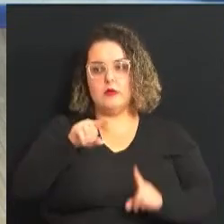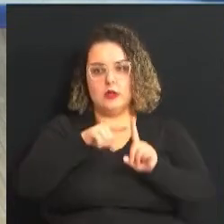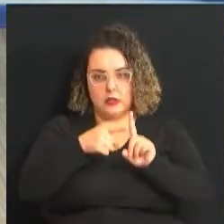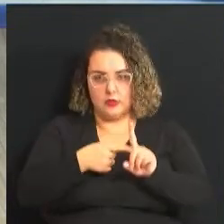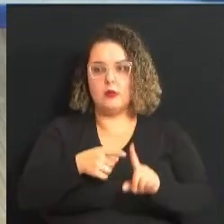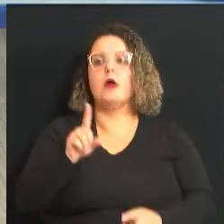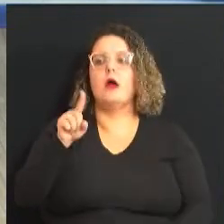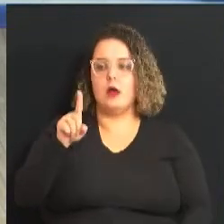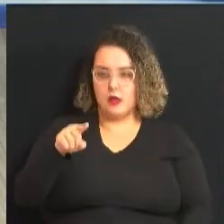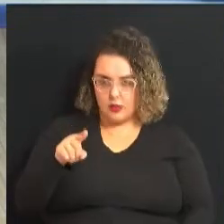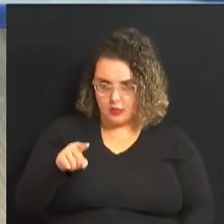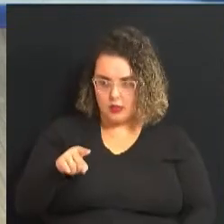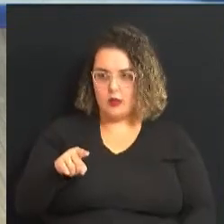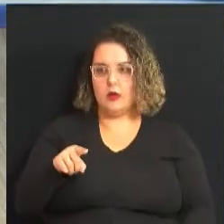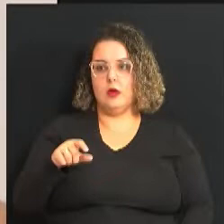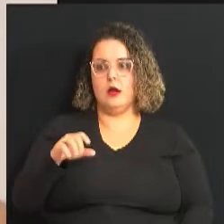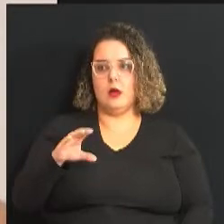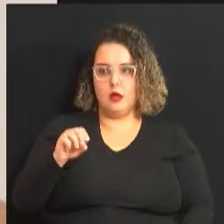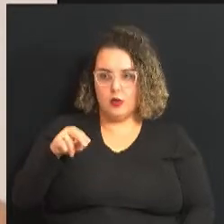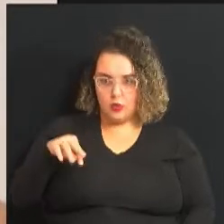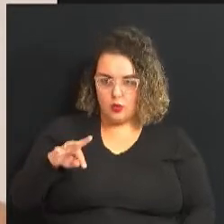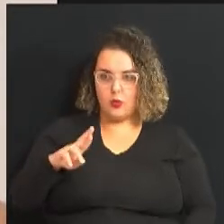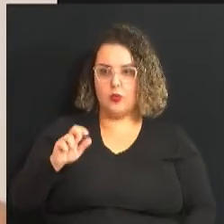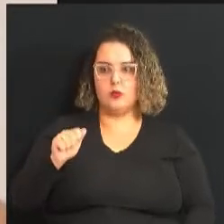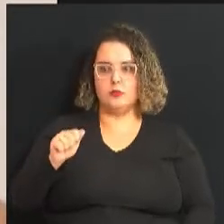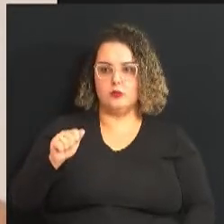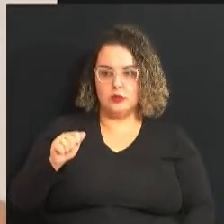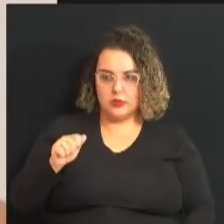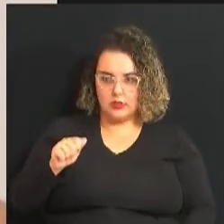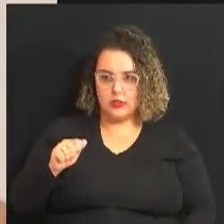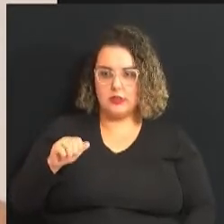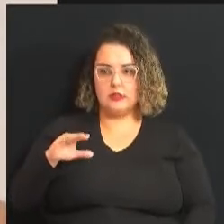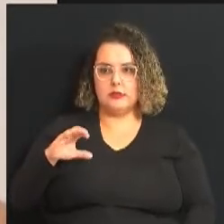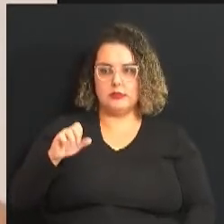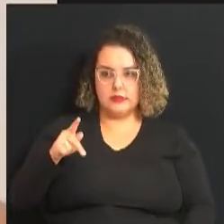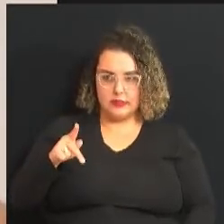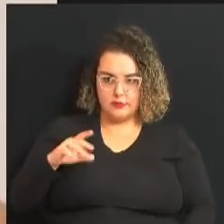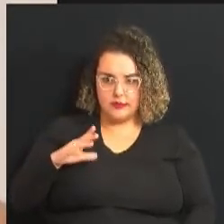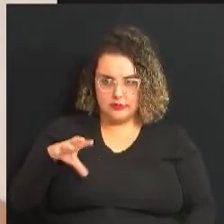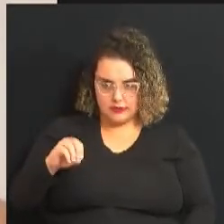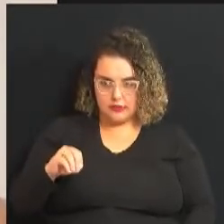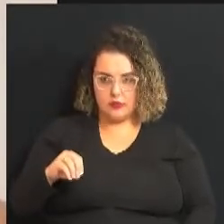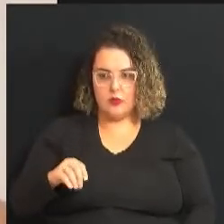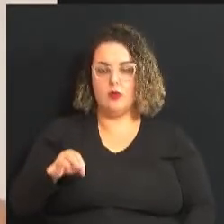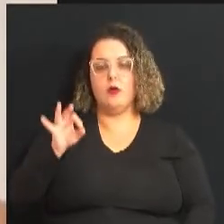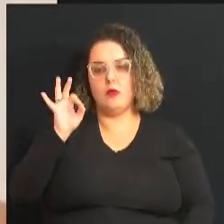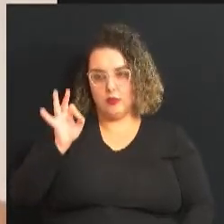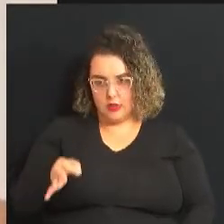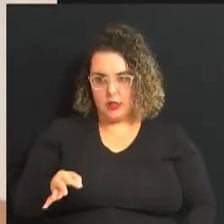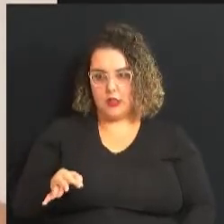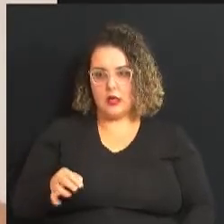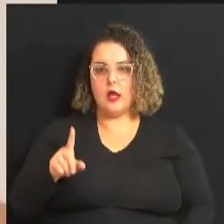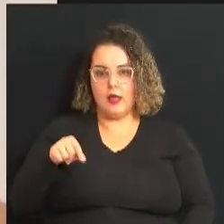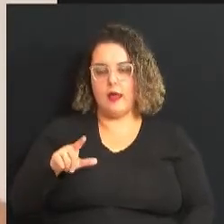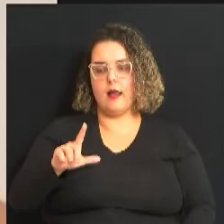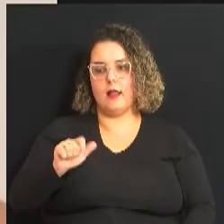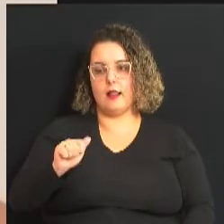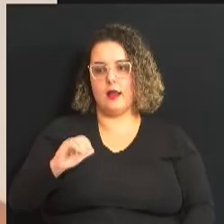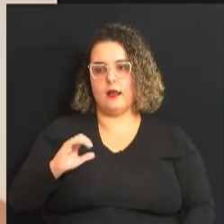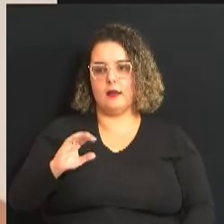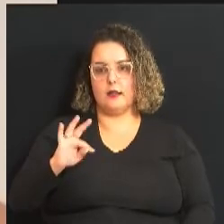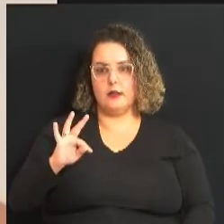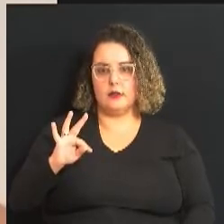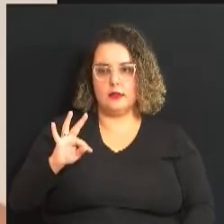Exatamente, a contracepção definitiva feminina, que é a laqueadura tubária, é um método